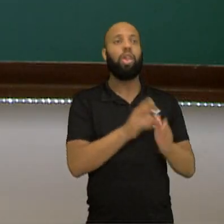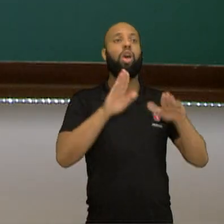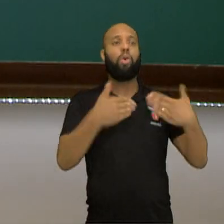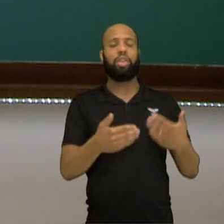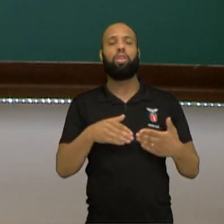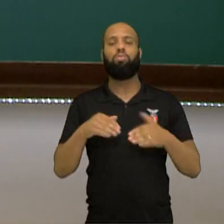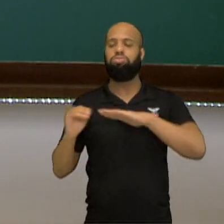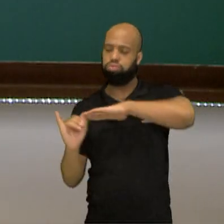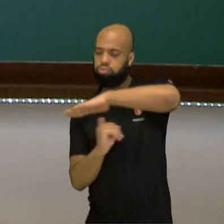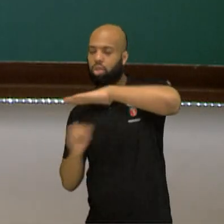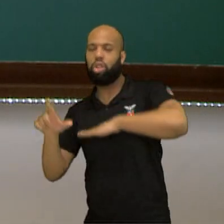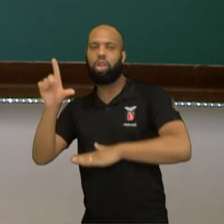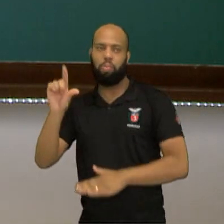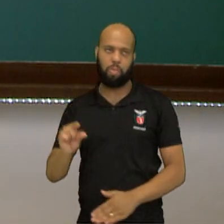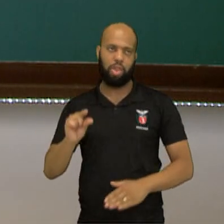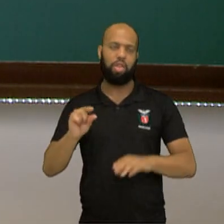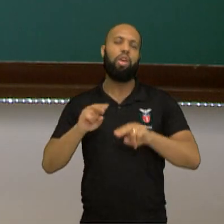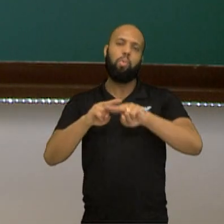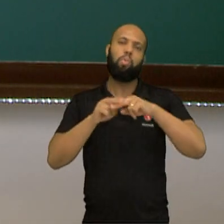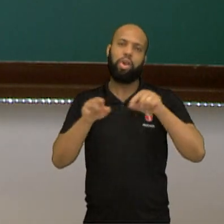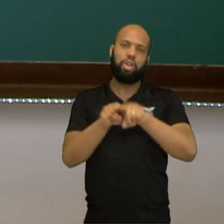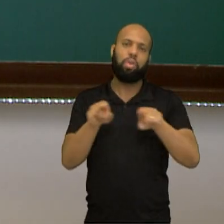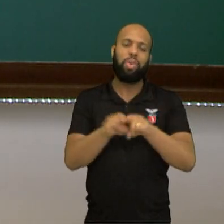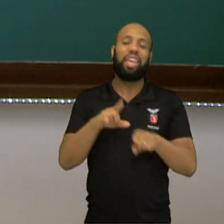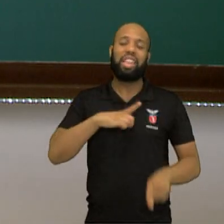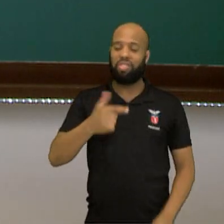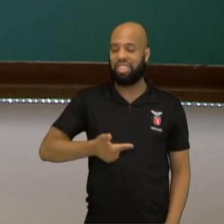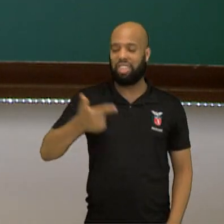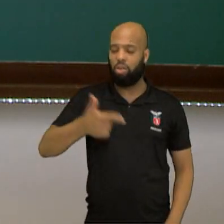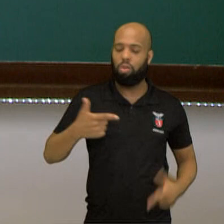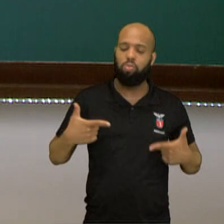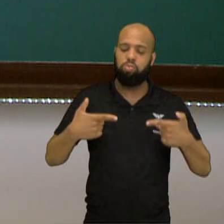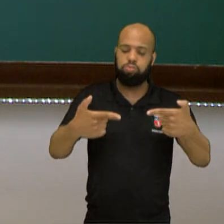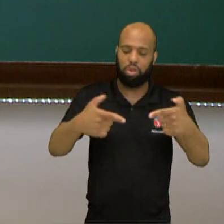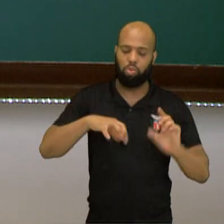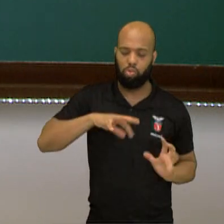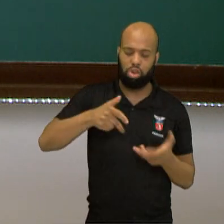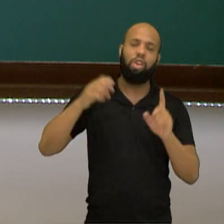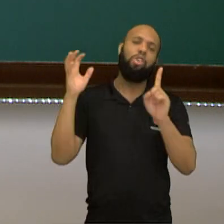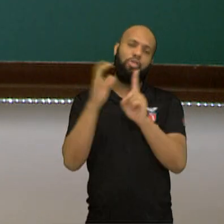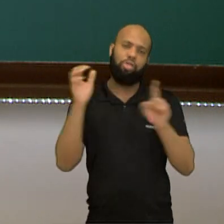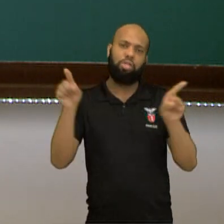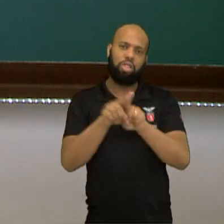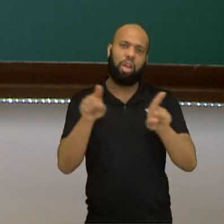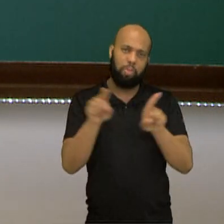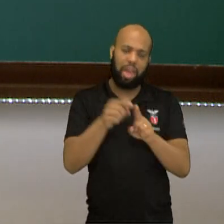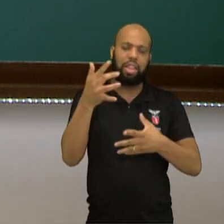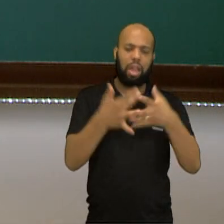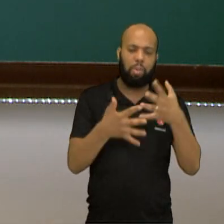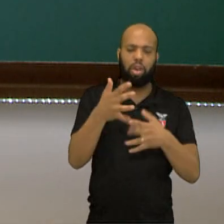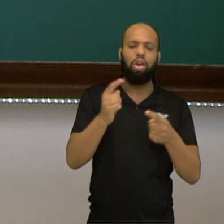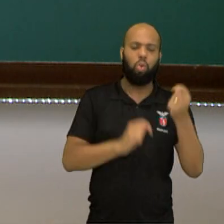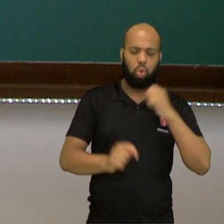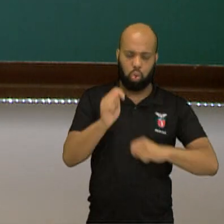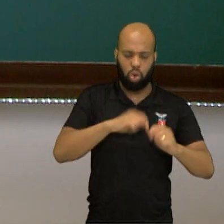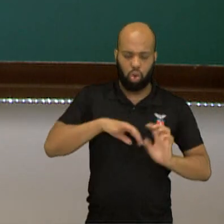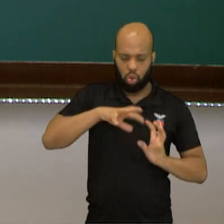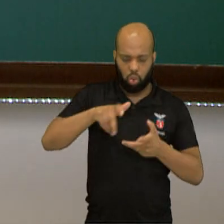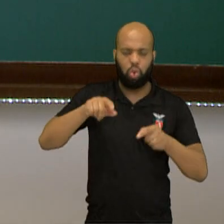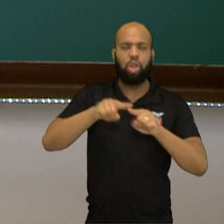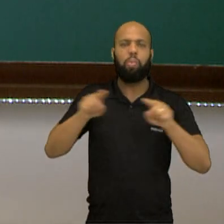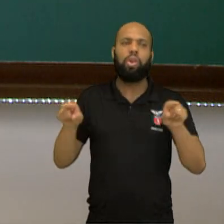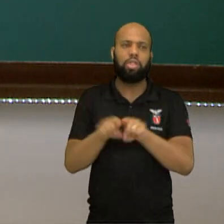cresceu menos, muito por causa da Segunda Guerra Mundial, que deu um tombo na economia mundial, mas mesmo assim